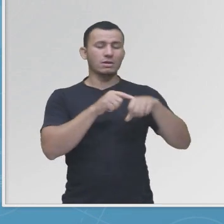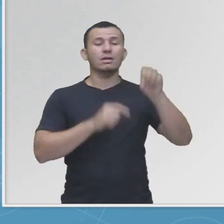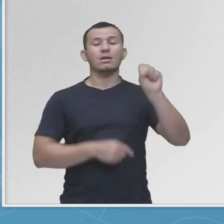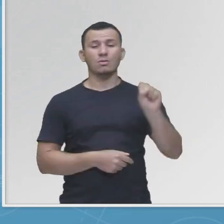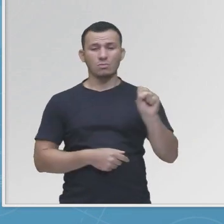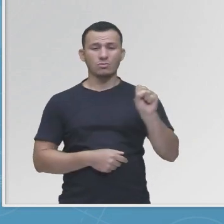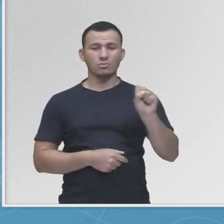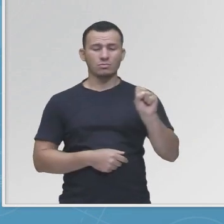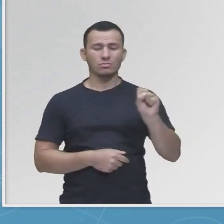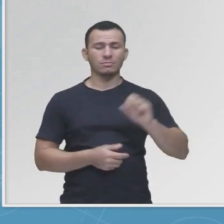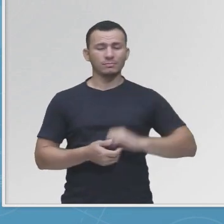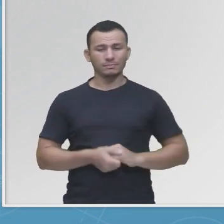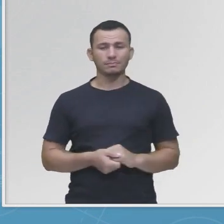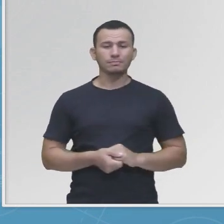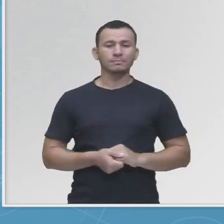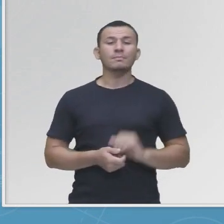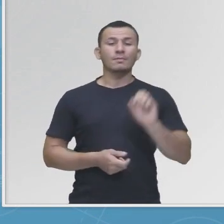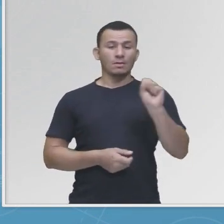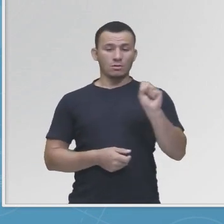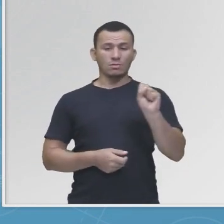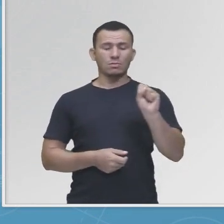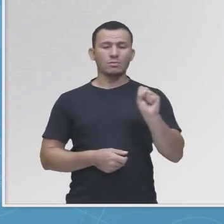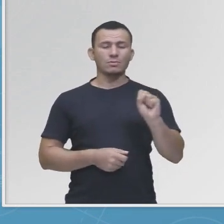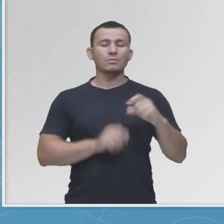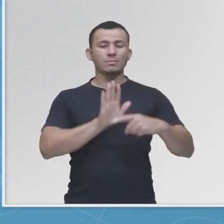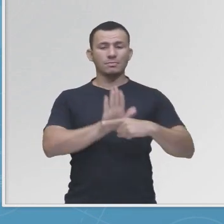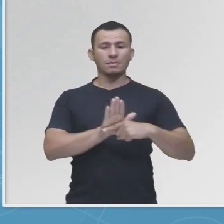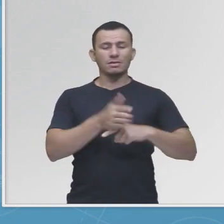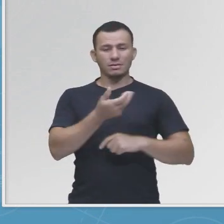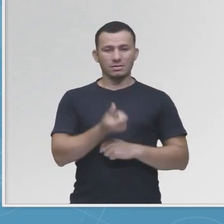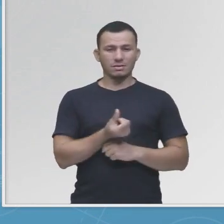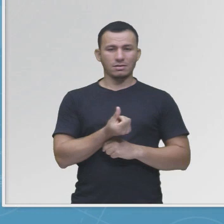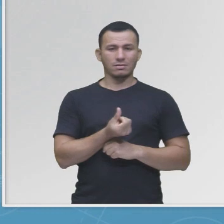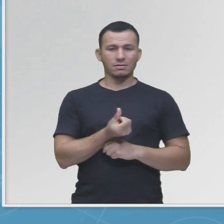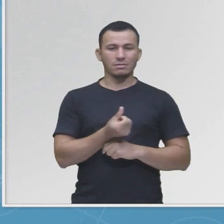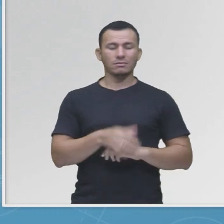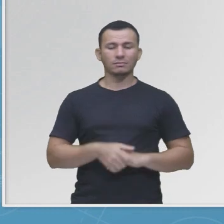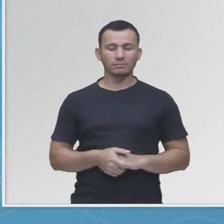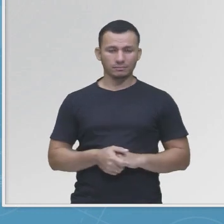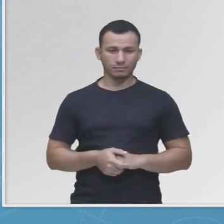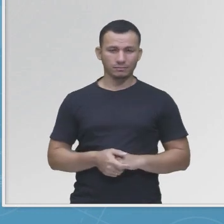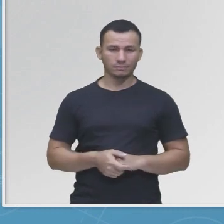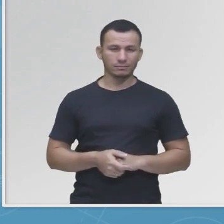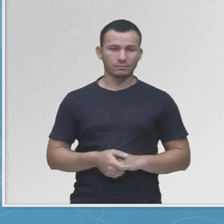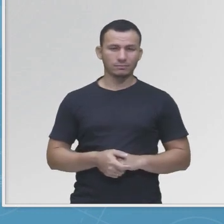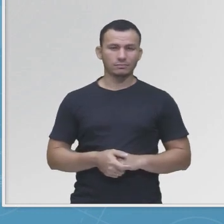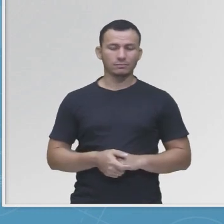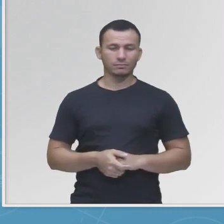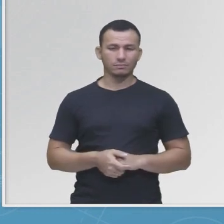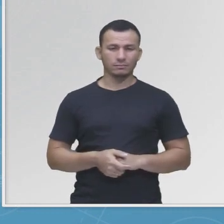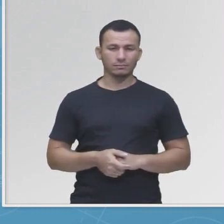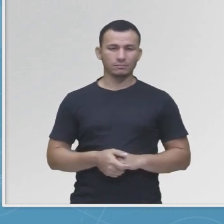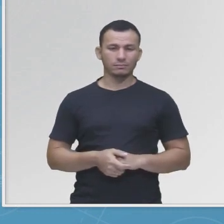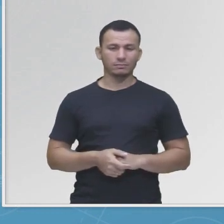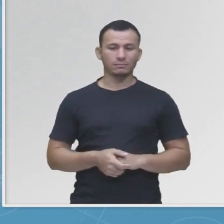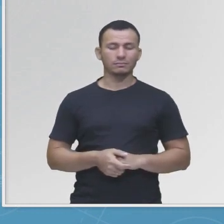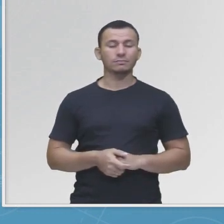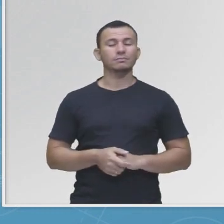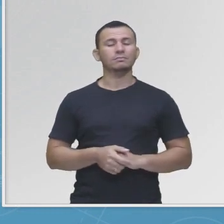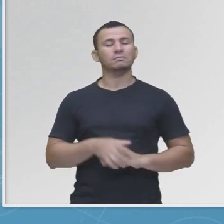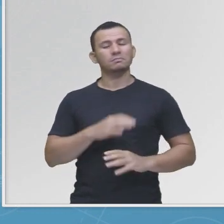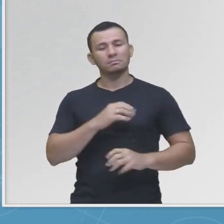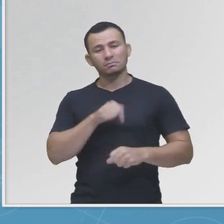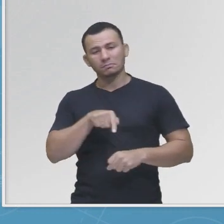subtrair, né? 8 menos 6. E a minha diferença